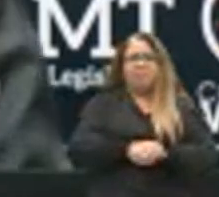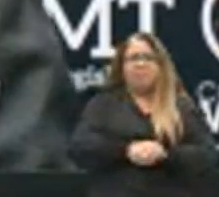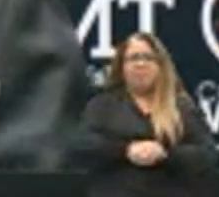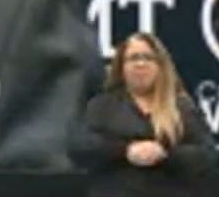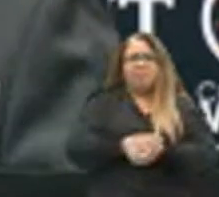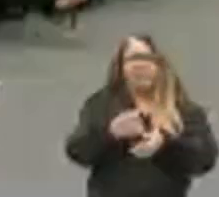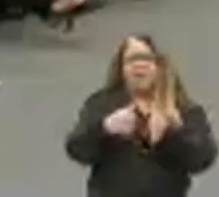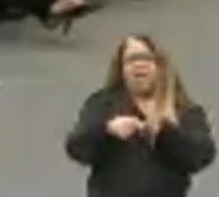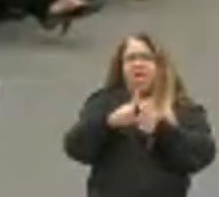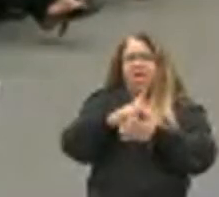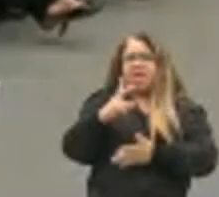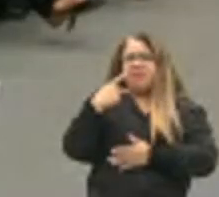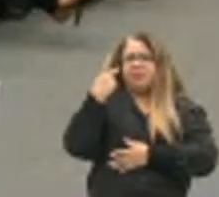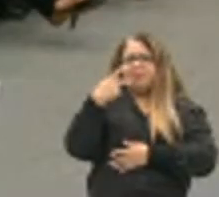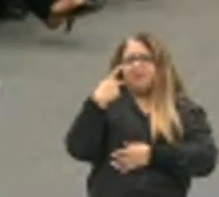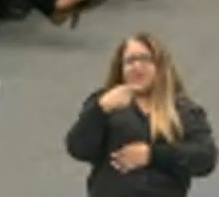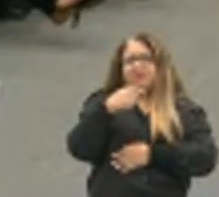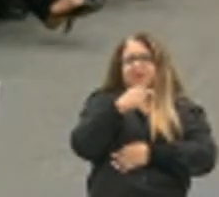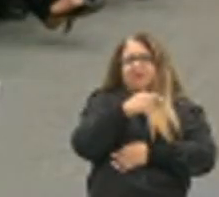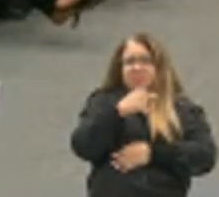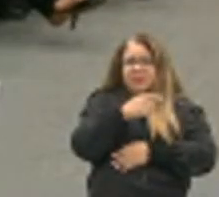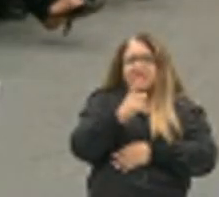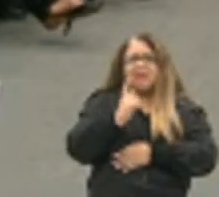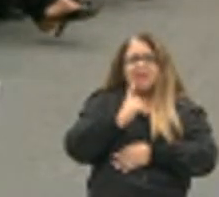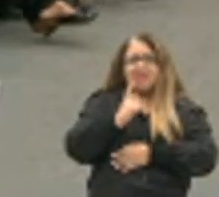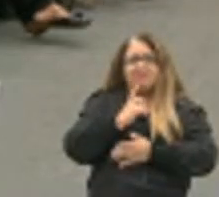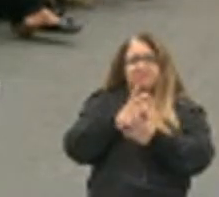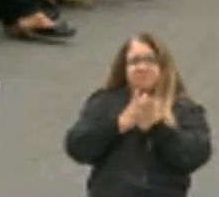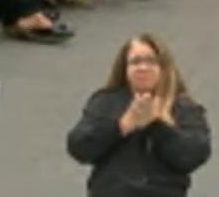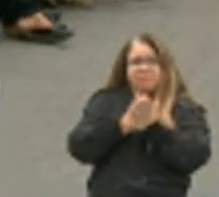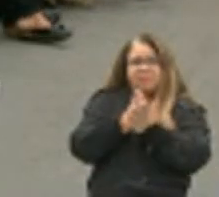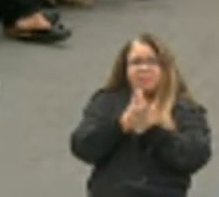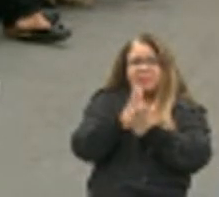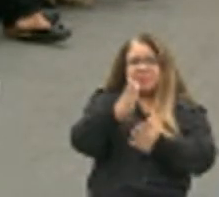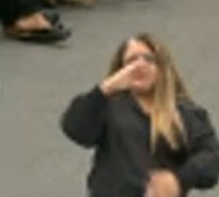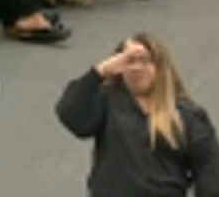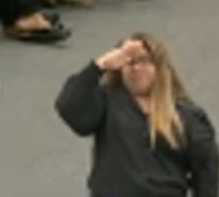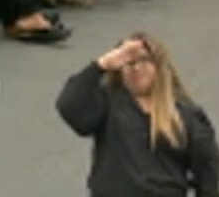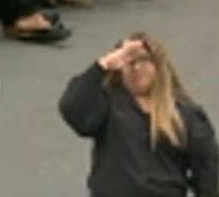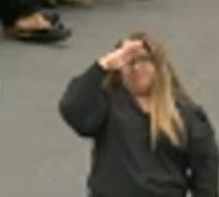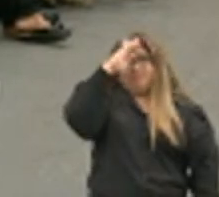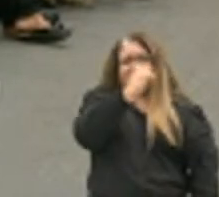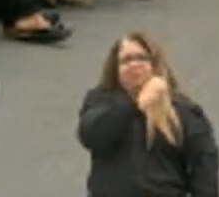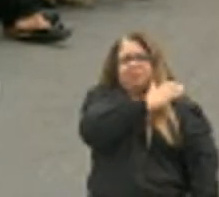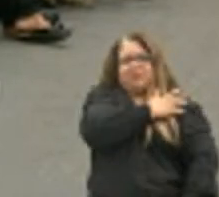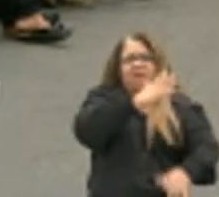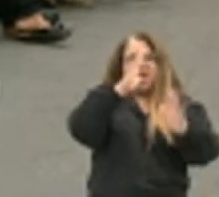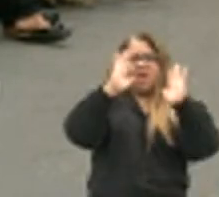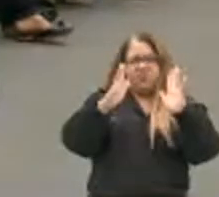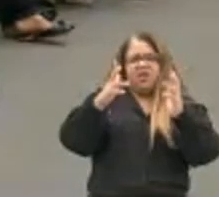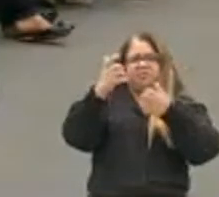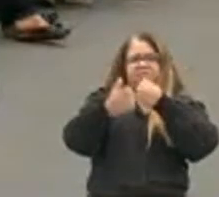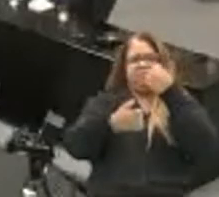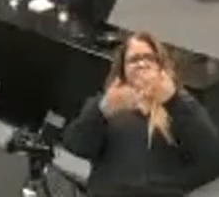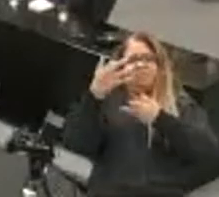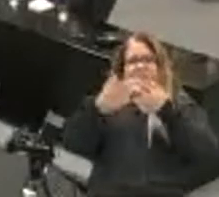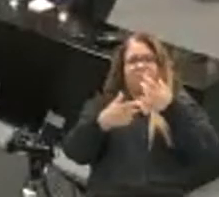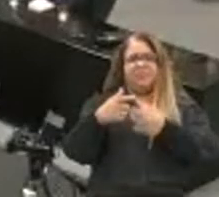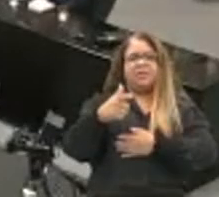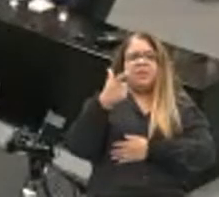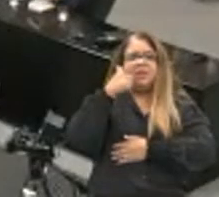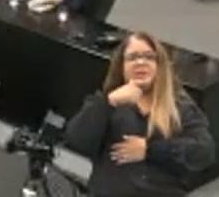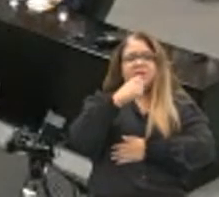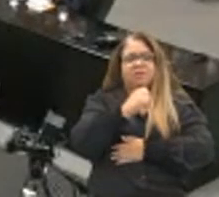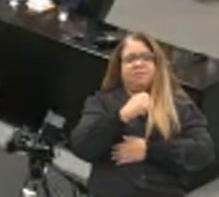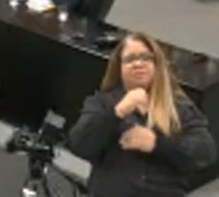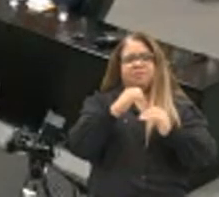Antes de político, Filinto Miller seguiu carreira militar, como já disseram aqui, chegou à alta patente do Exército Brasileiro.